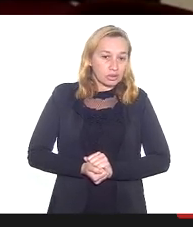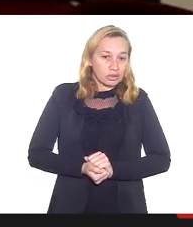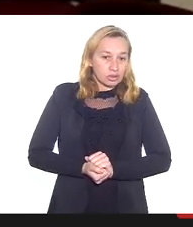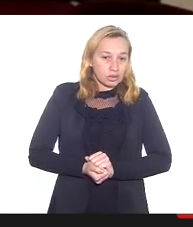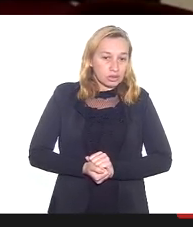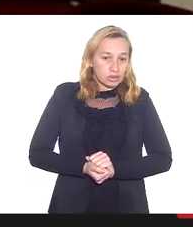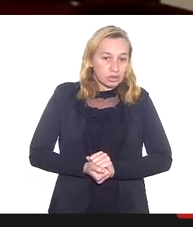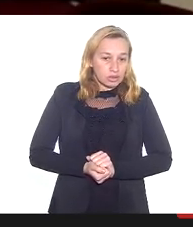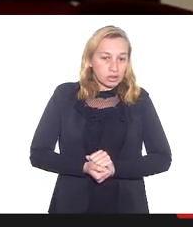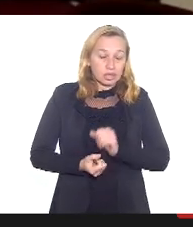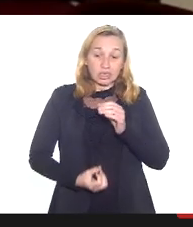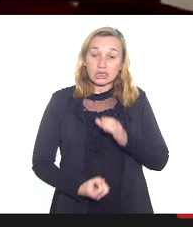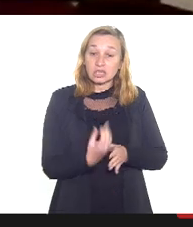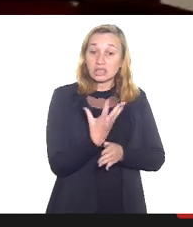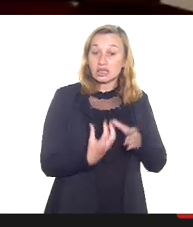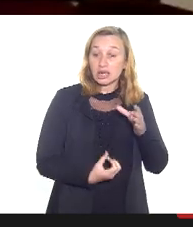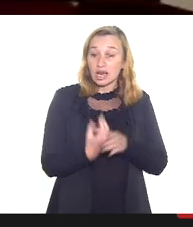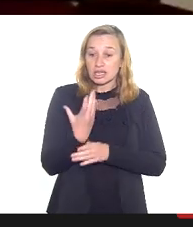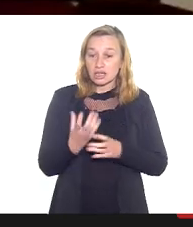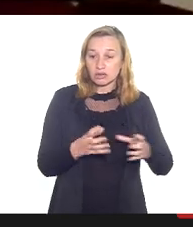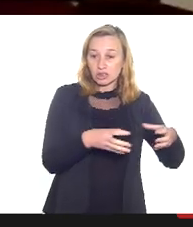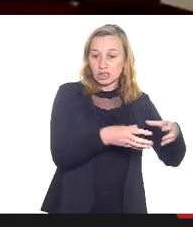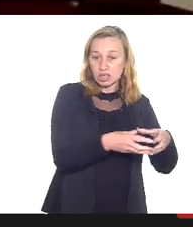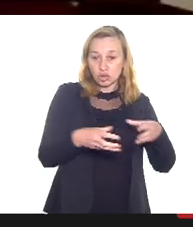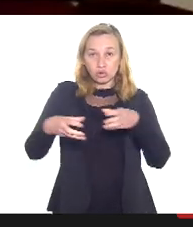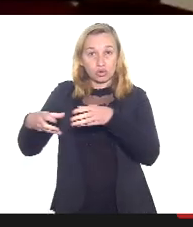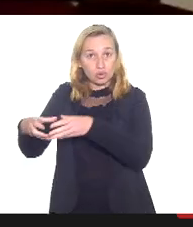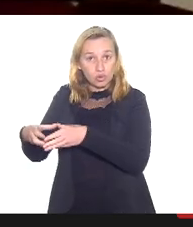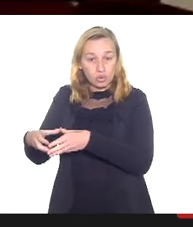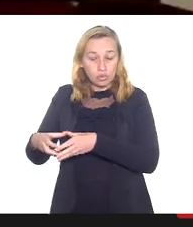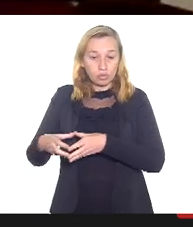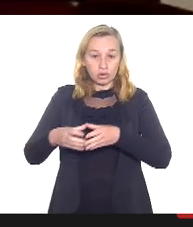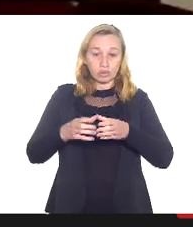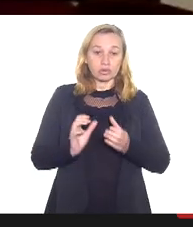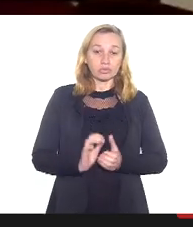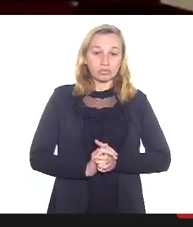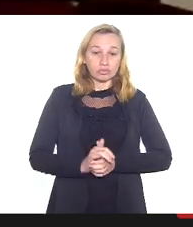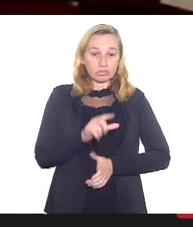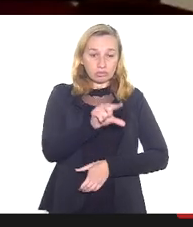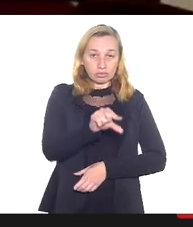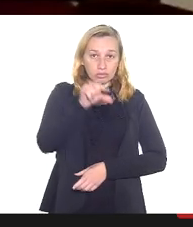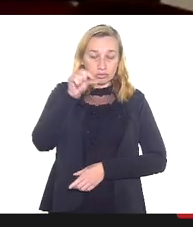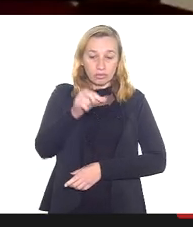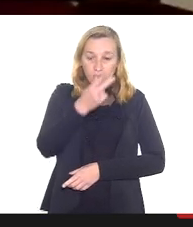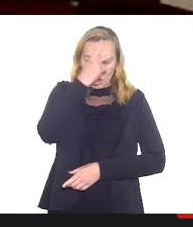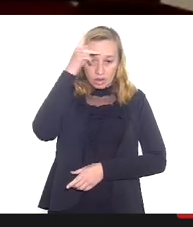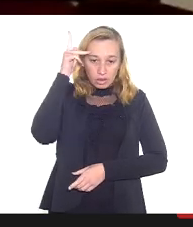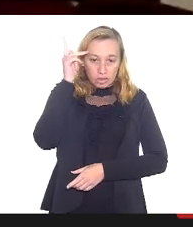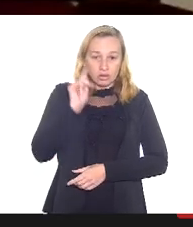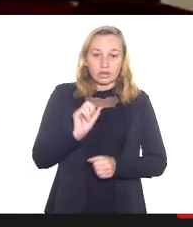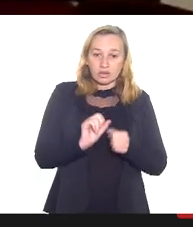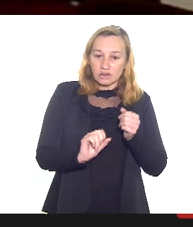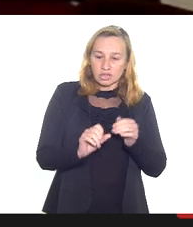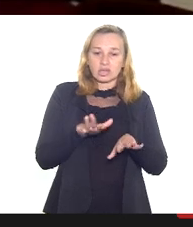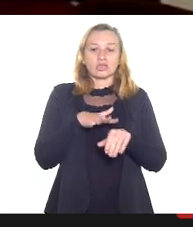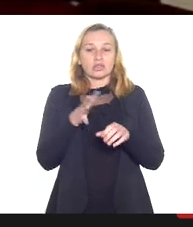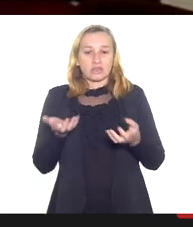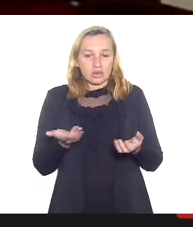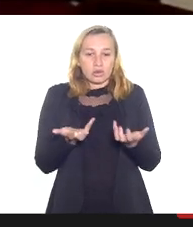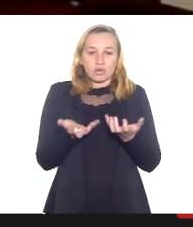nessas criações desses comitês, né, selecionaram pessoas que fizeram toda